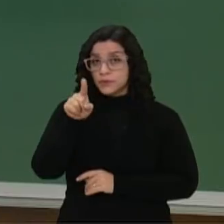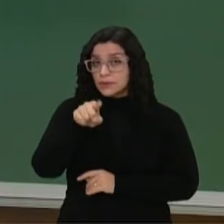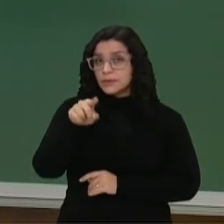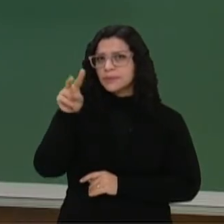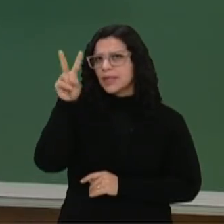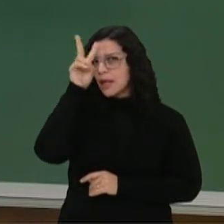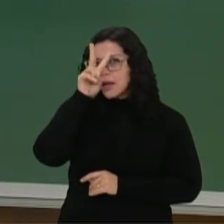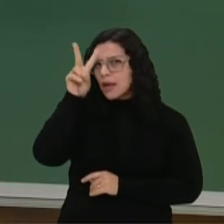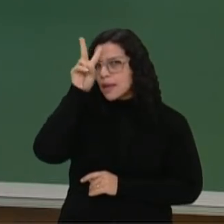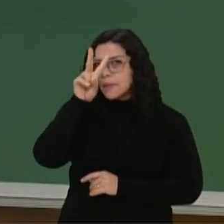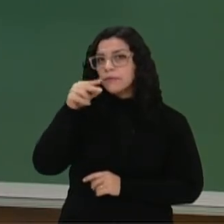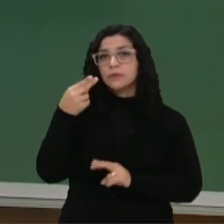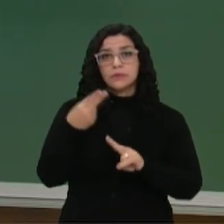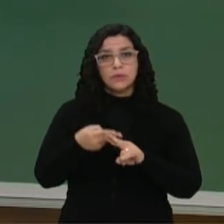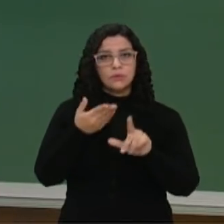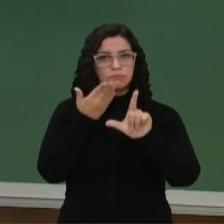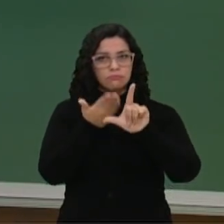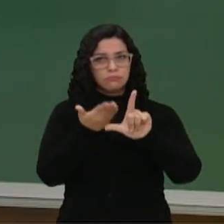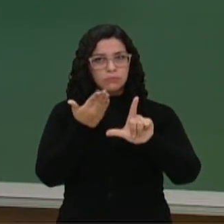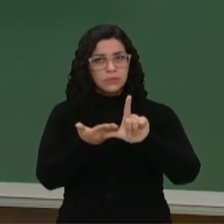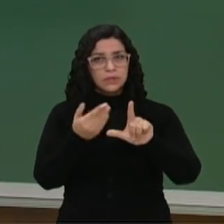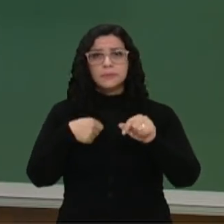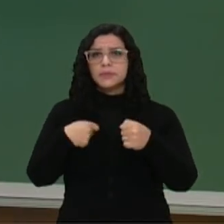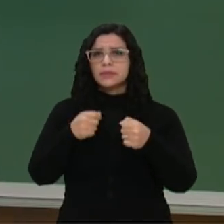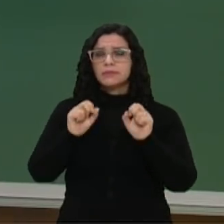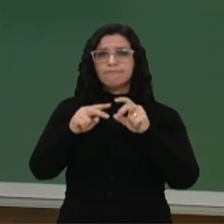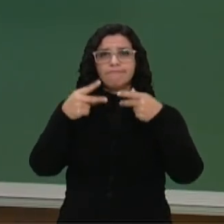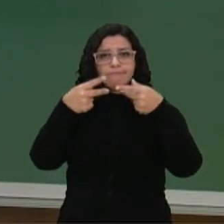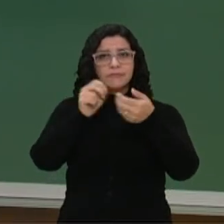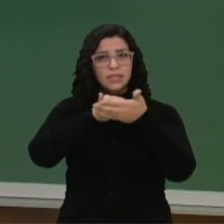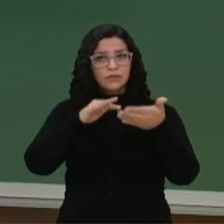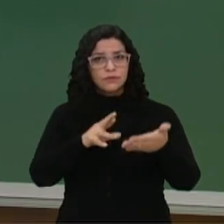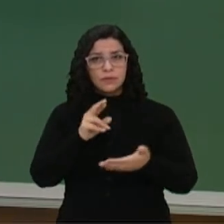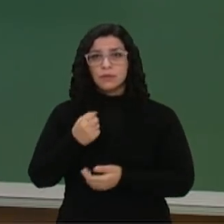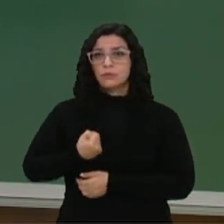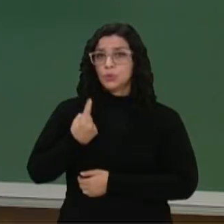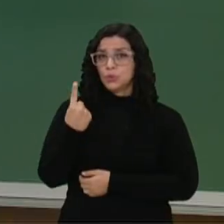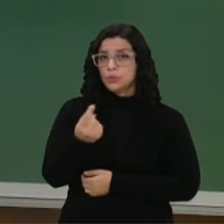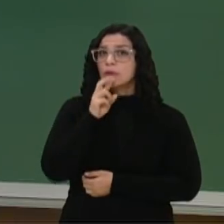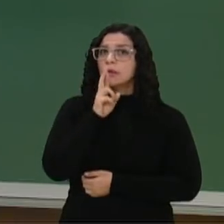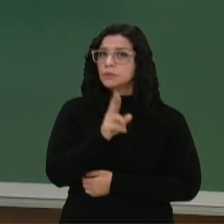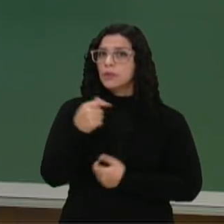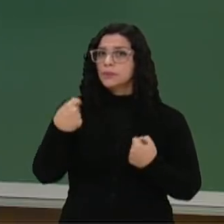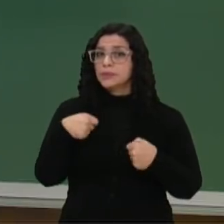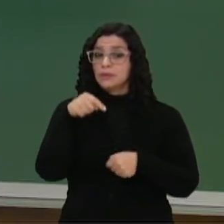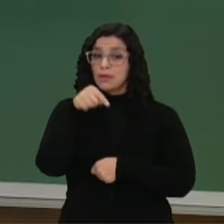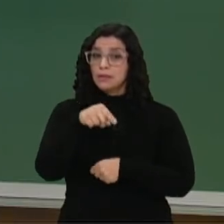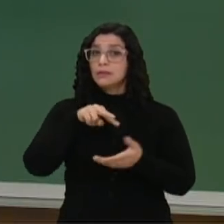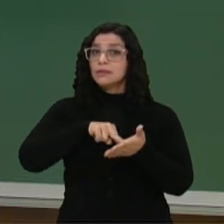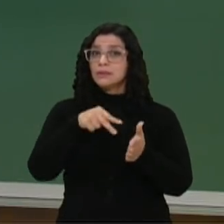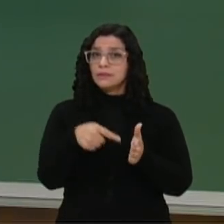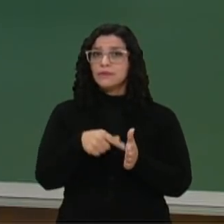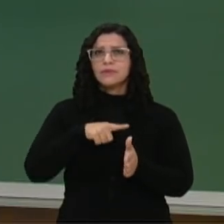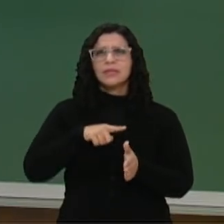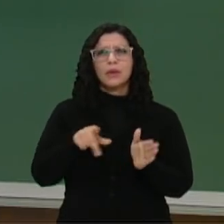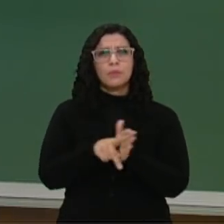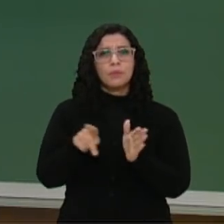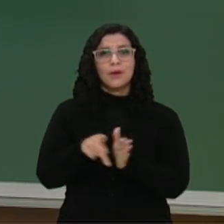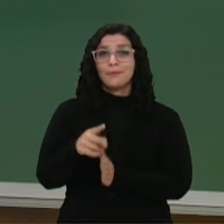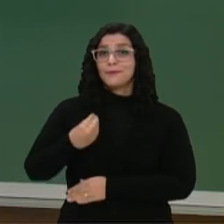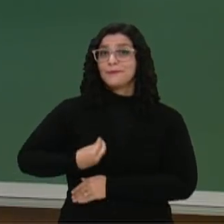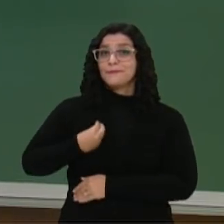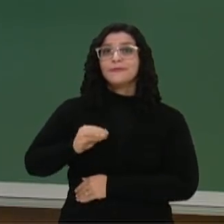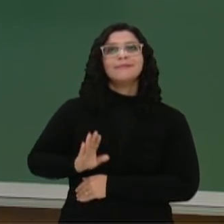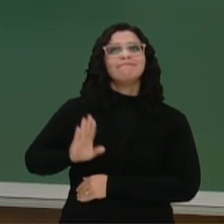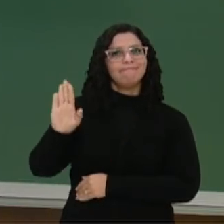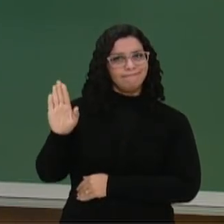Lembre-se, você que utiliza o Google Class, acesse a atividade obrigatória número 1, pois através dela você registra a sua